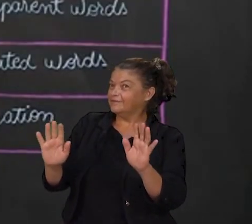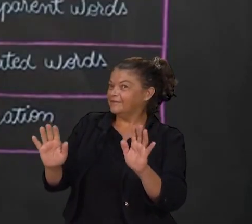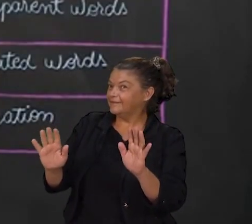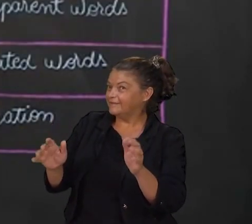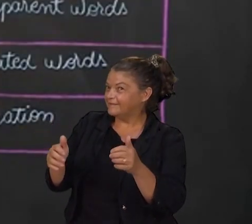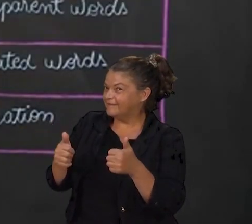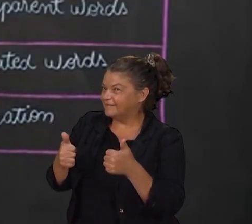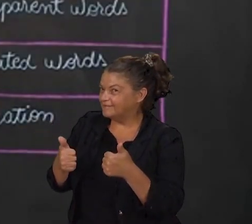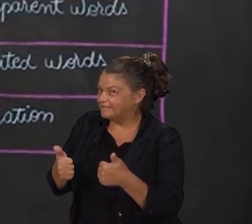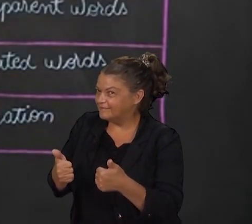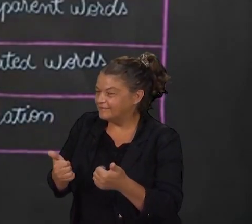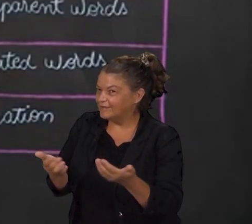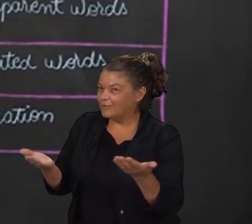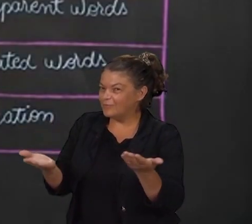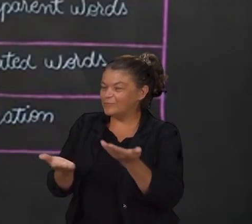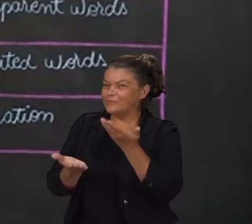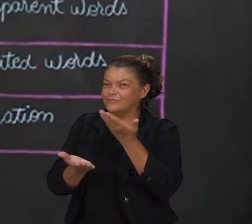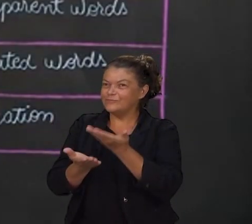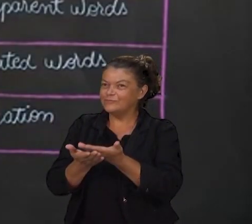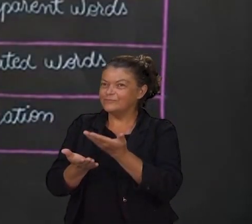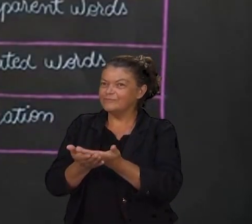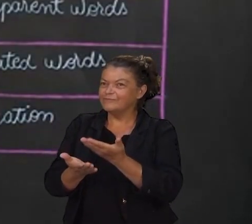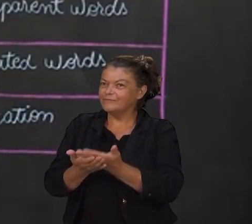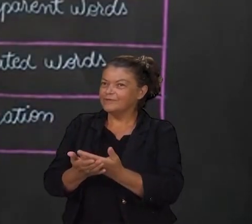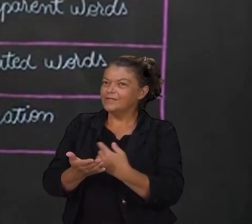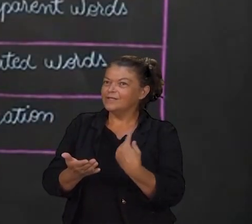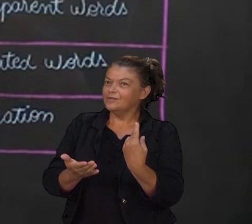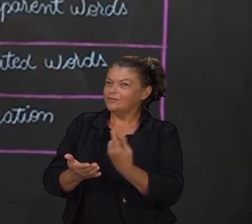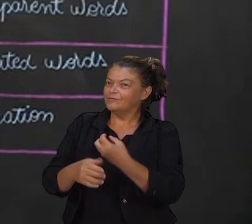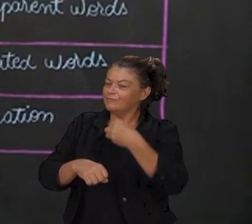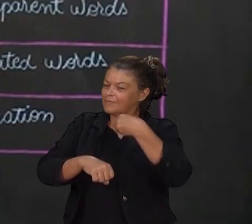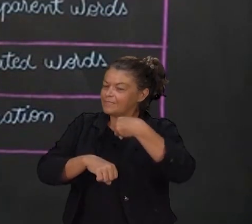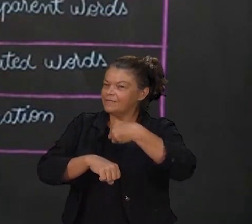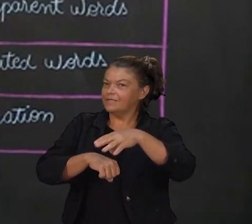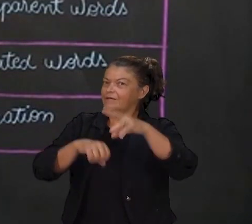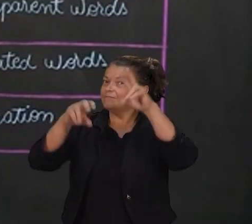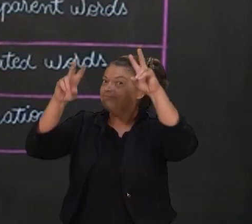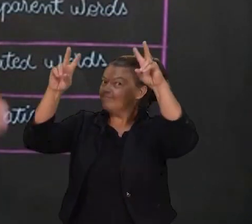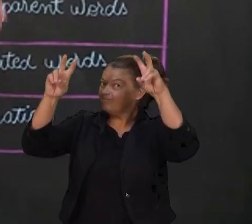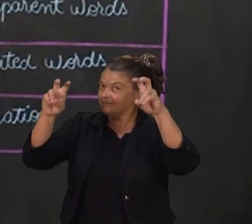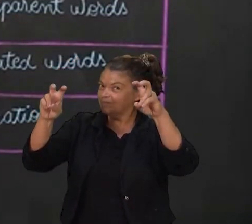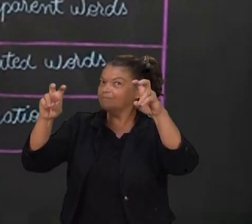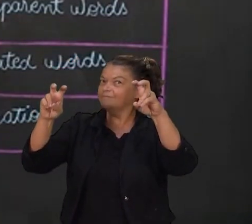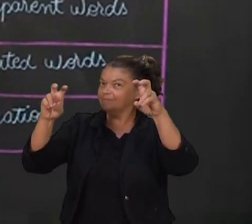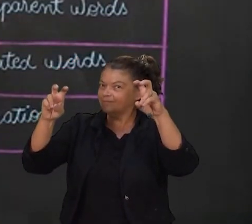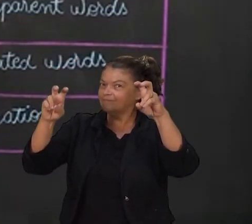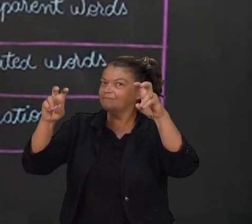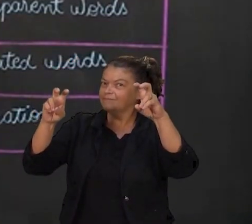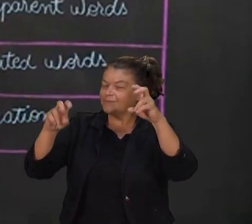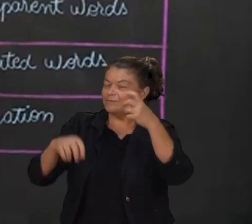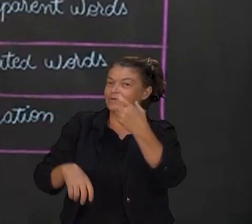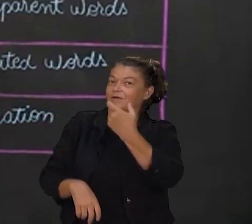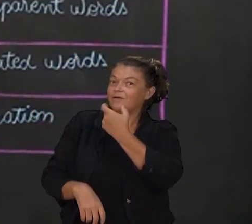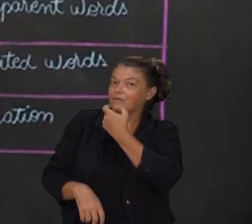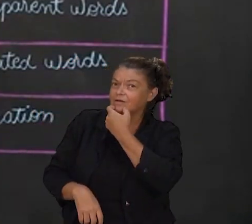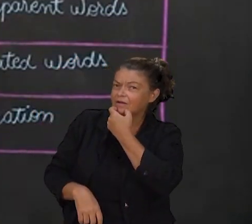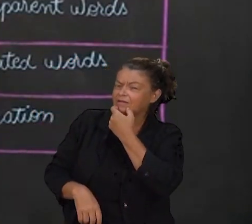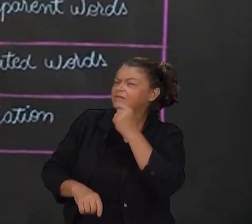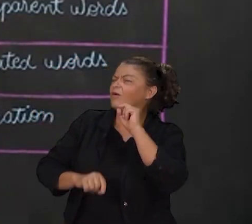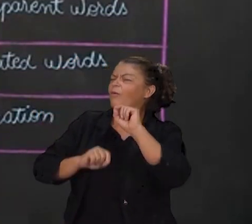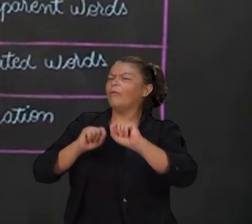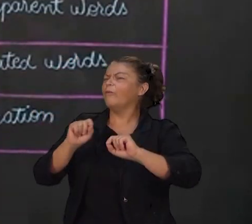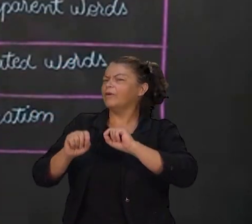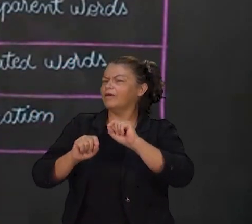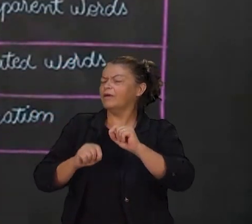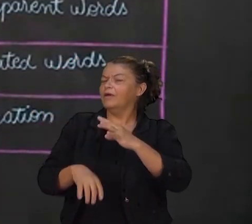everybody! E na aula de hoje, nós vamos falar sobre reading strategies, ou seja,